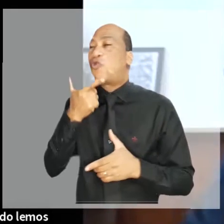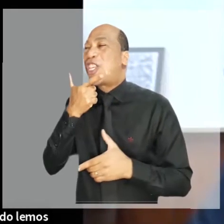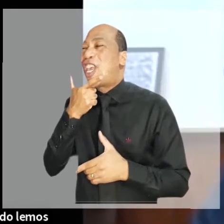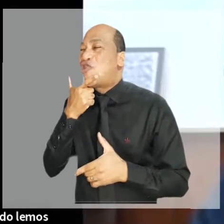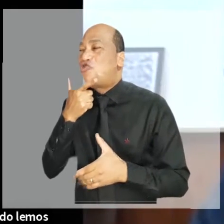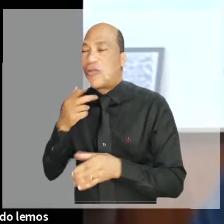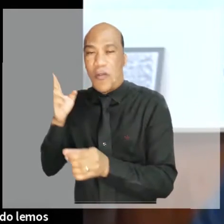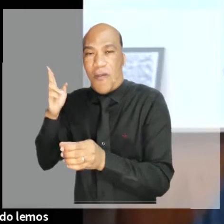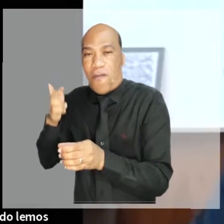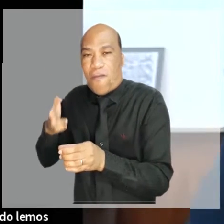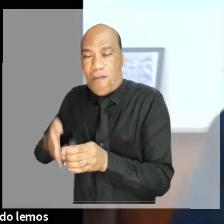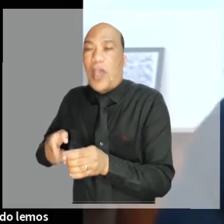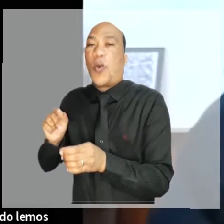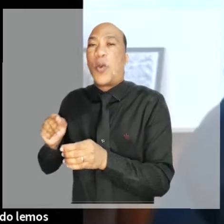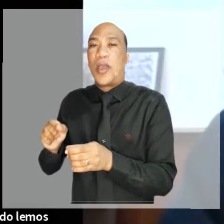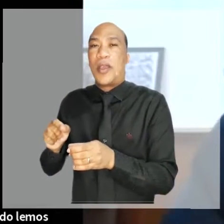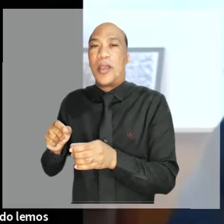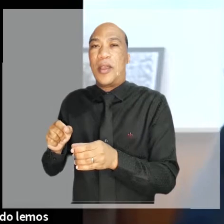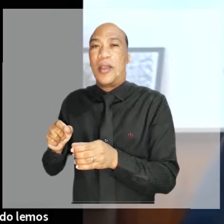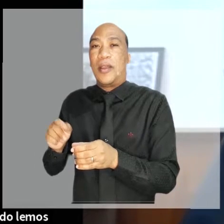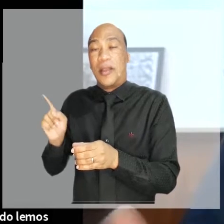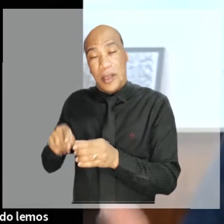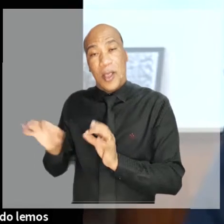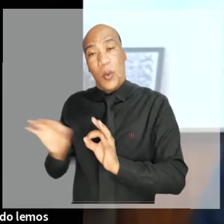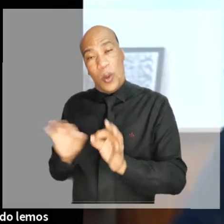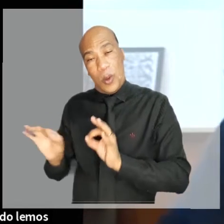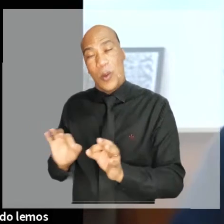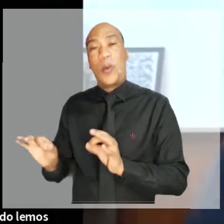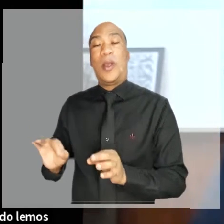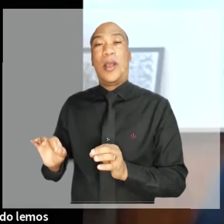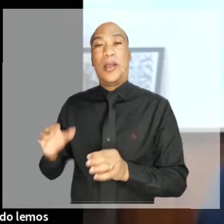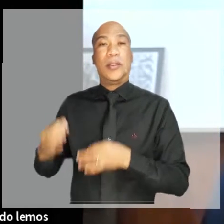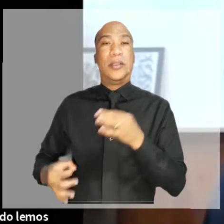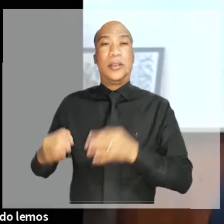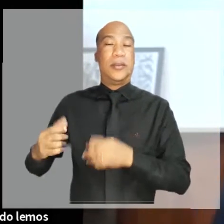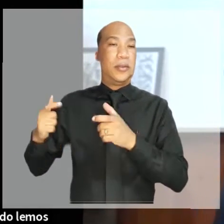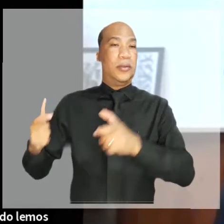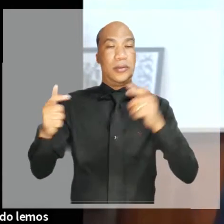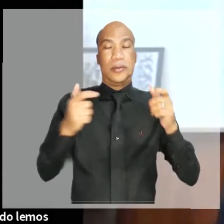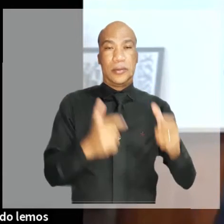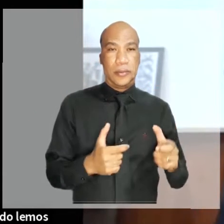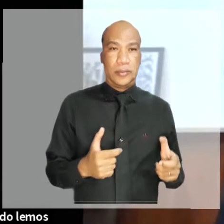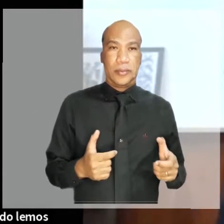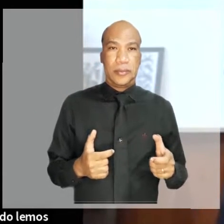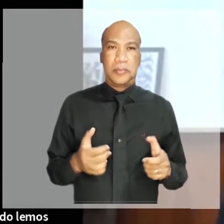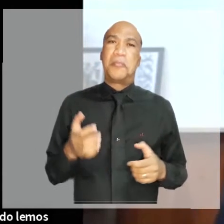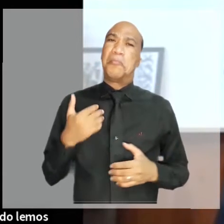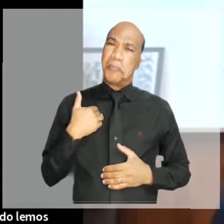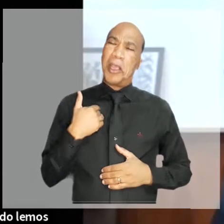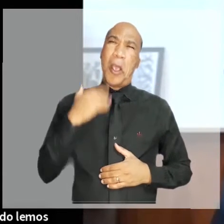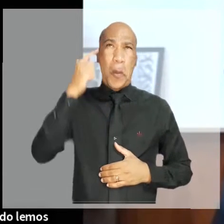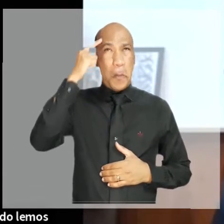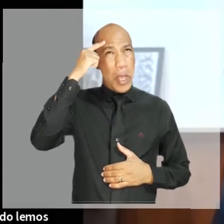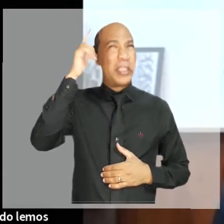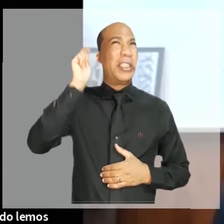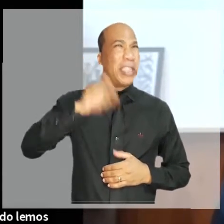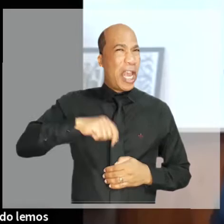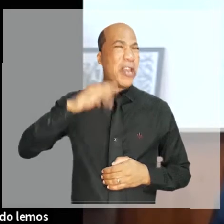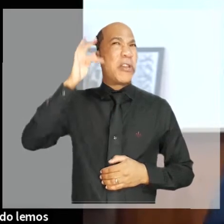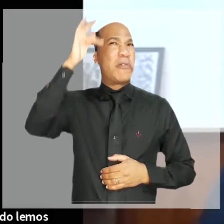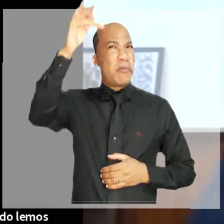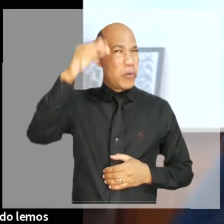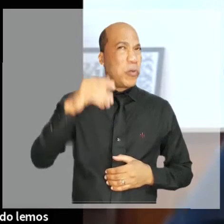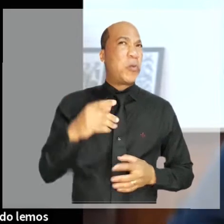permitir a gente dar um salto. Então, eu fico muito confiante. Isso me dá muito otimismo, sabe, com a possibilidade futura de tecnologia